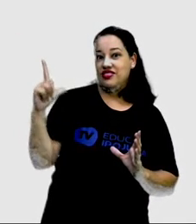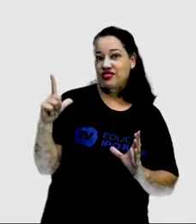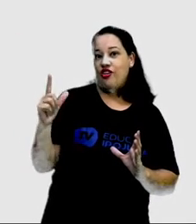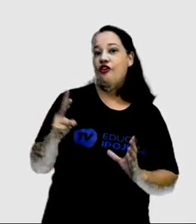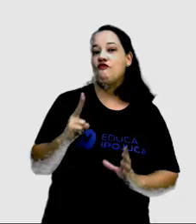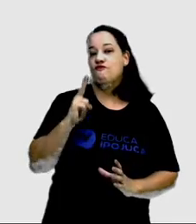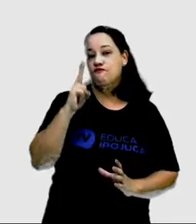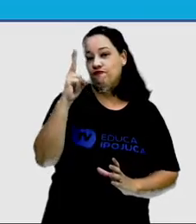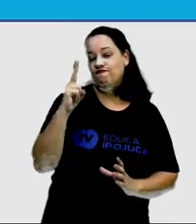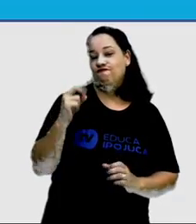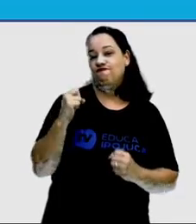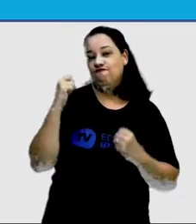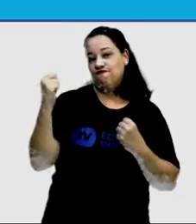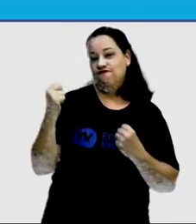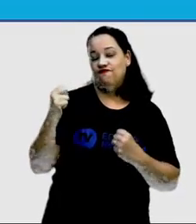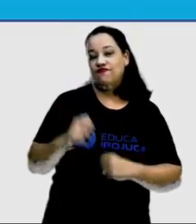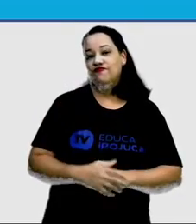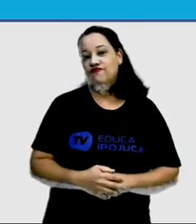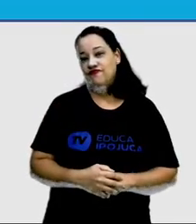de força.